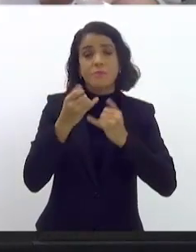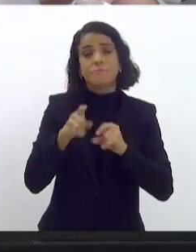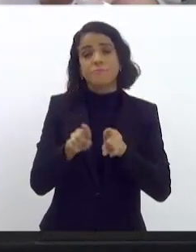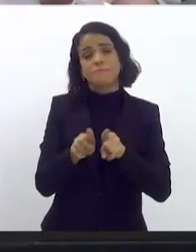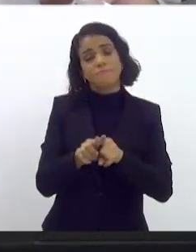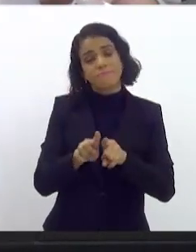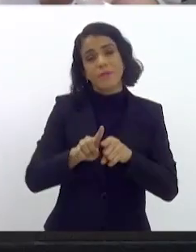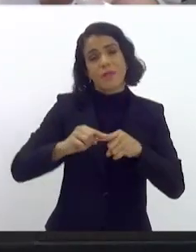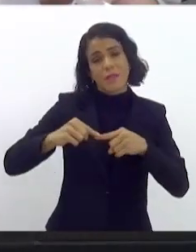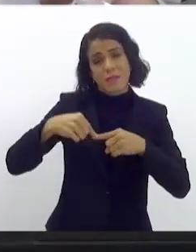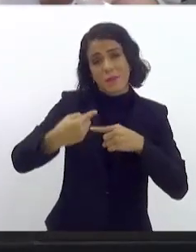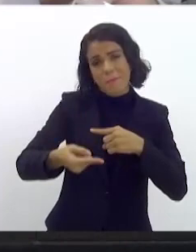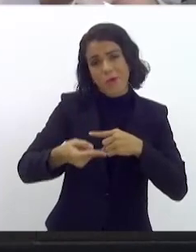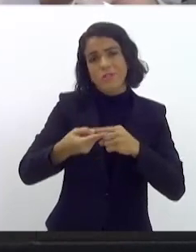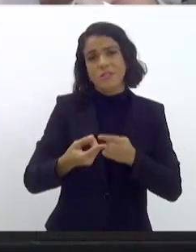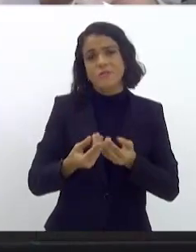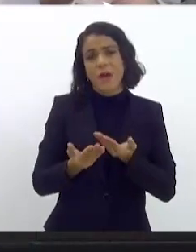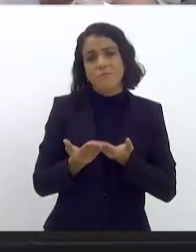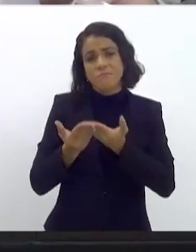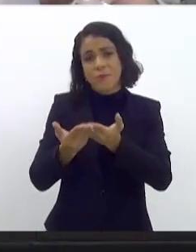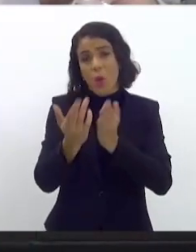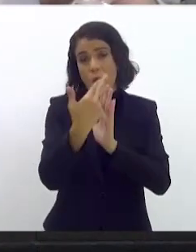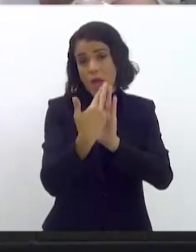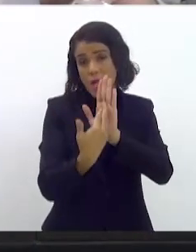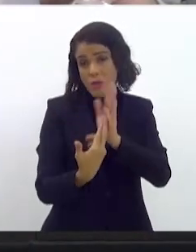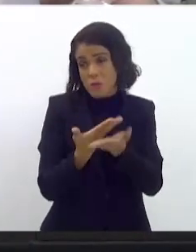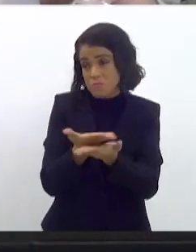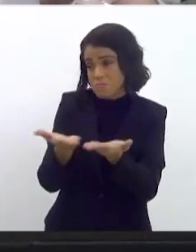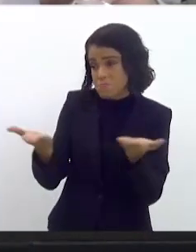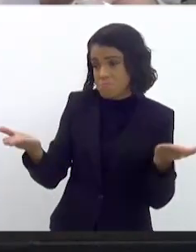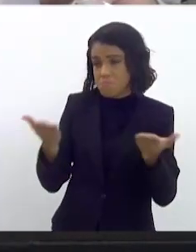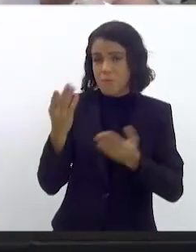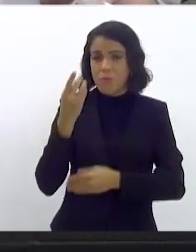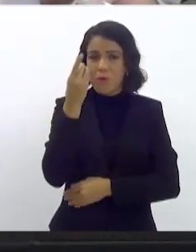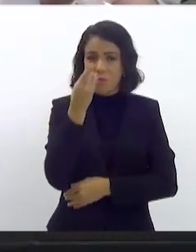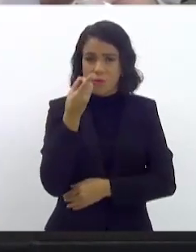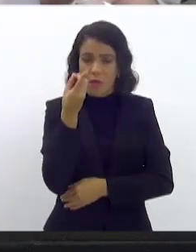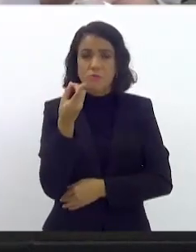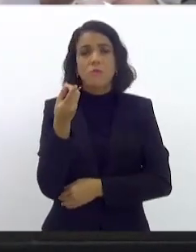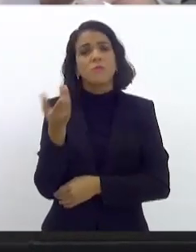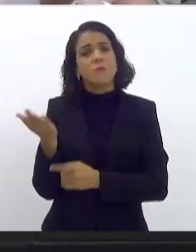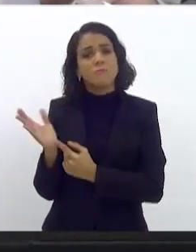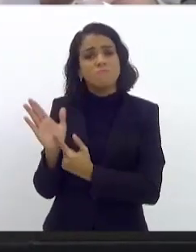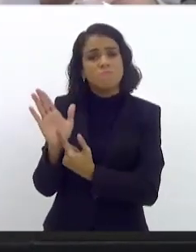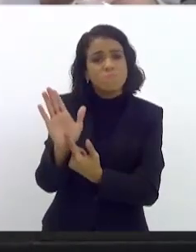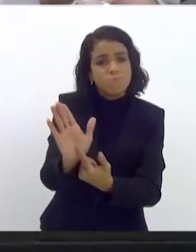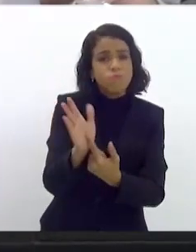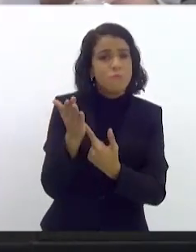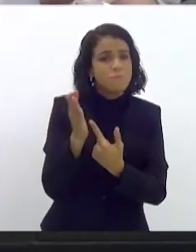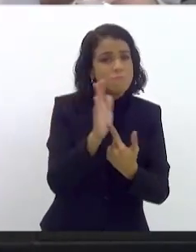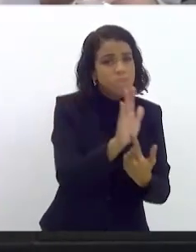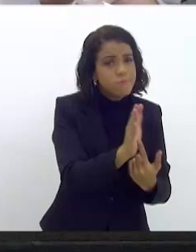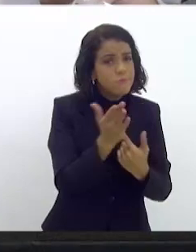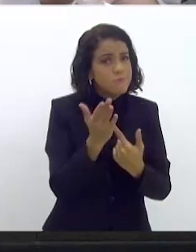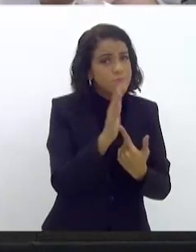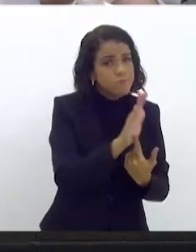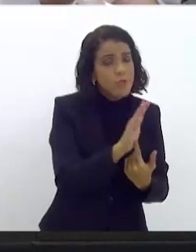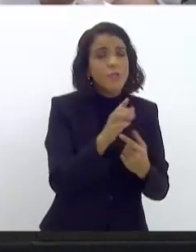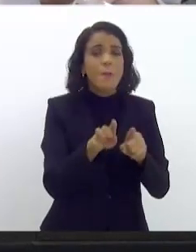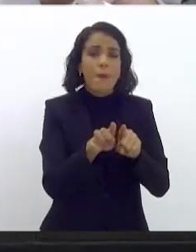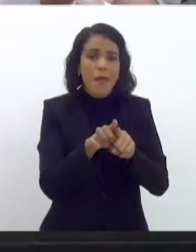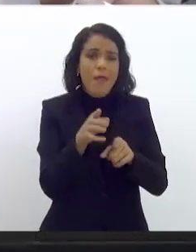gente vai submeter esse relatório aos senhores deputados para que apresentem as suas as